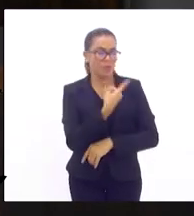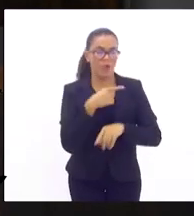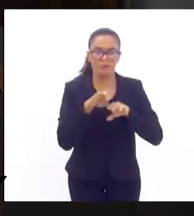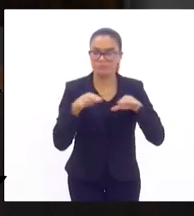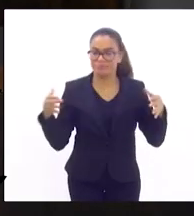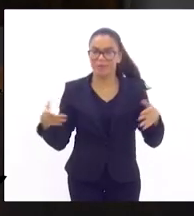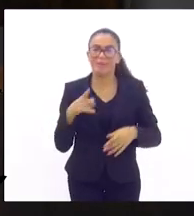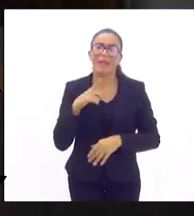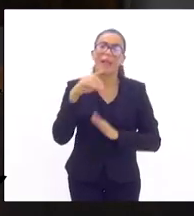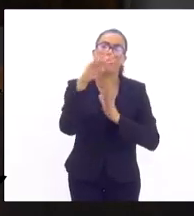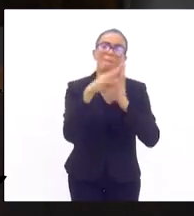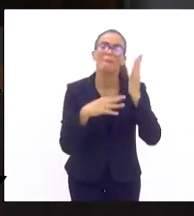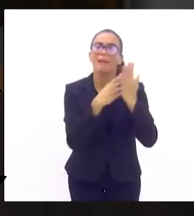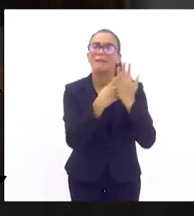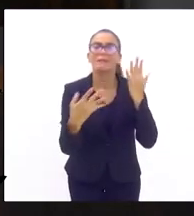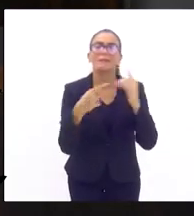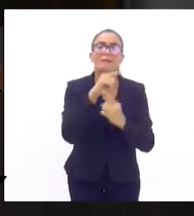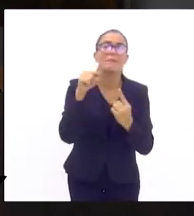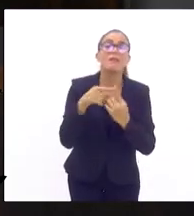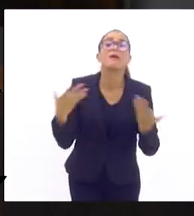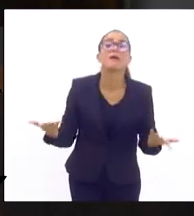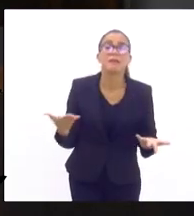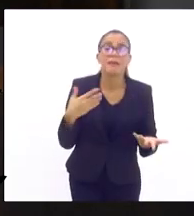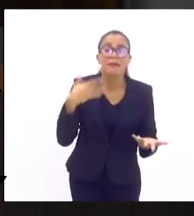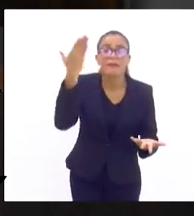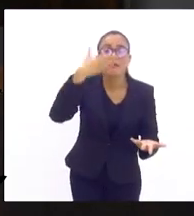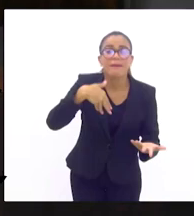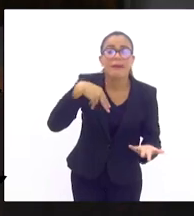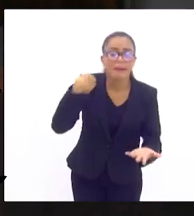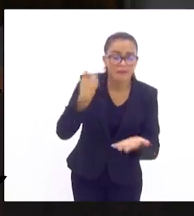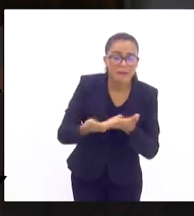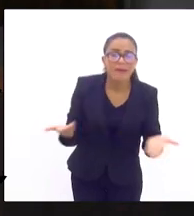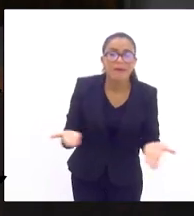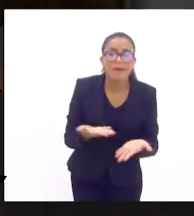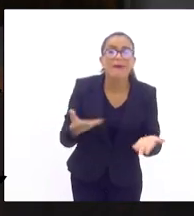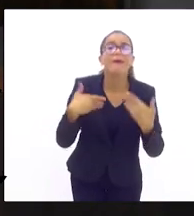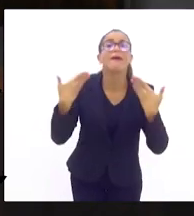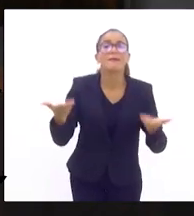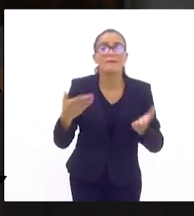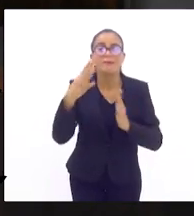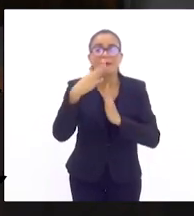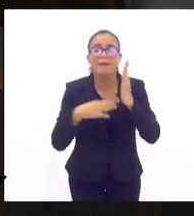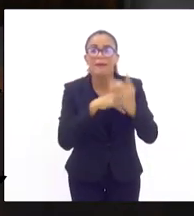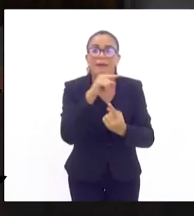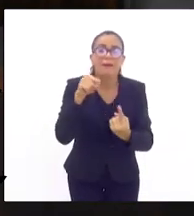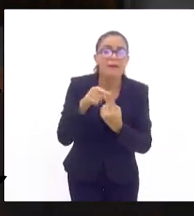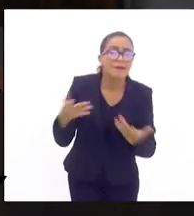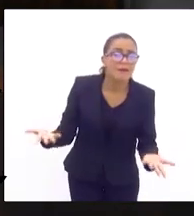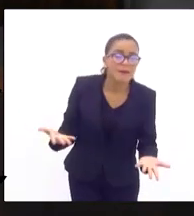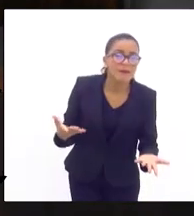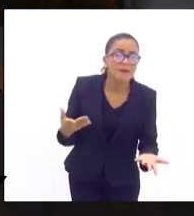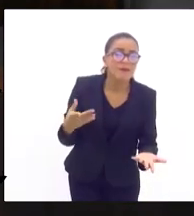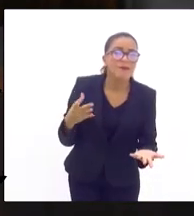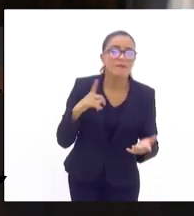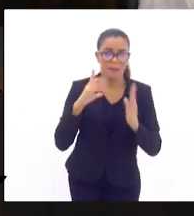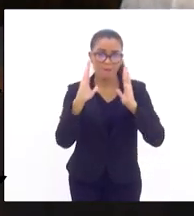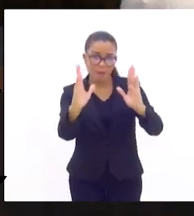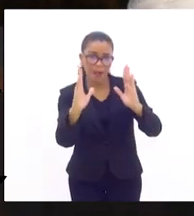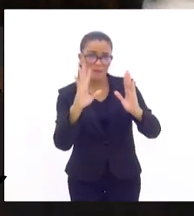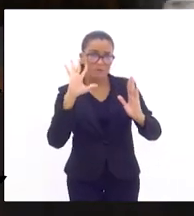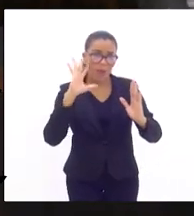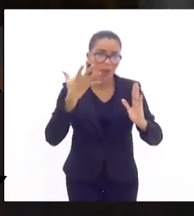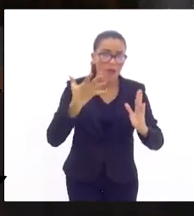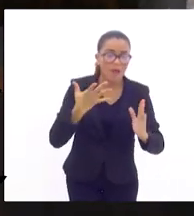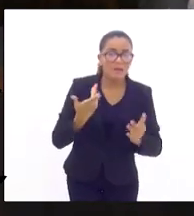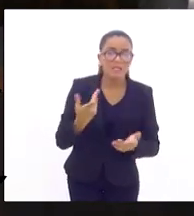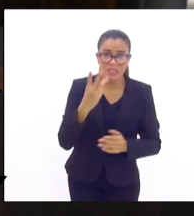tem um plano de metas, cadê as metas que não foram apresentadas? Cadê essas metas? Quando é que elas vão ser alcançadas? Vai ser